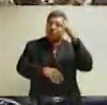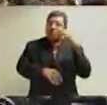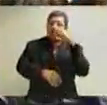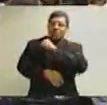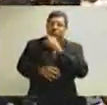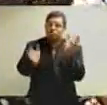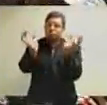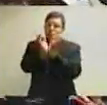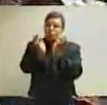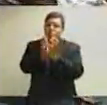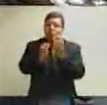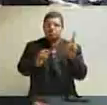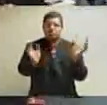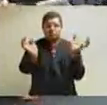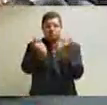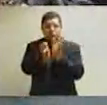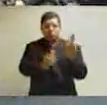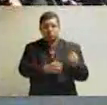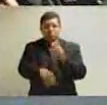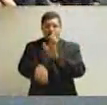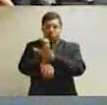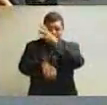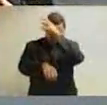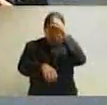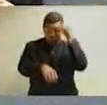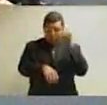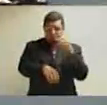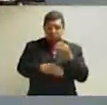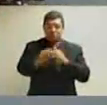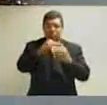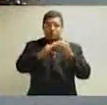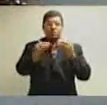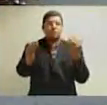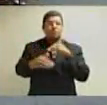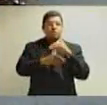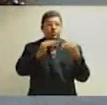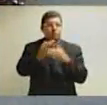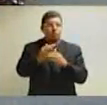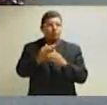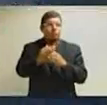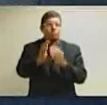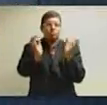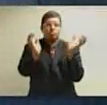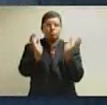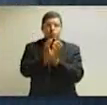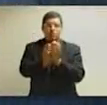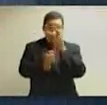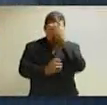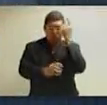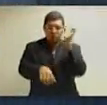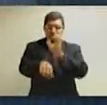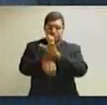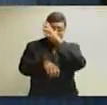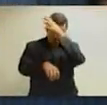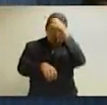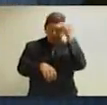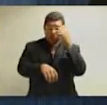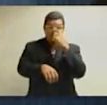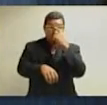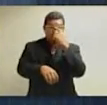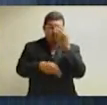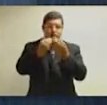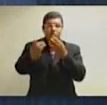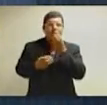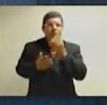no conjunto dos professores do Estado do Amazonas e, acima de tudo, no conjunto do povo do Estado do Amazonas,